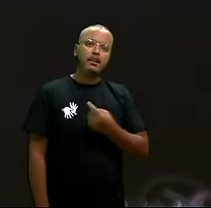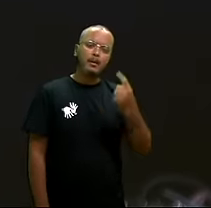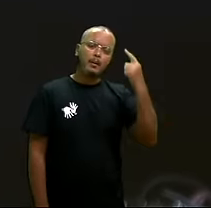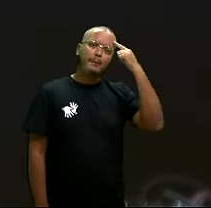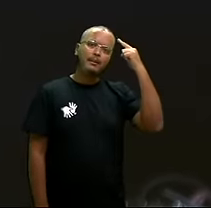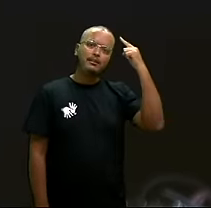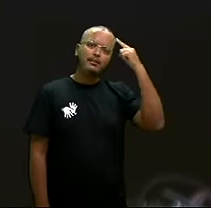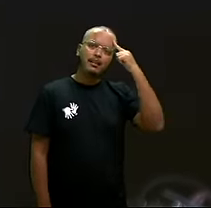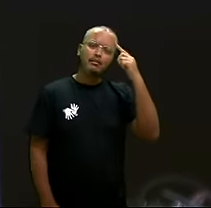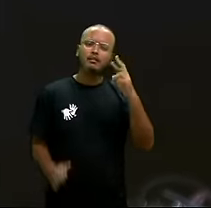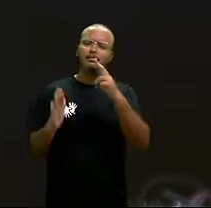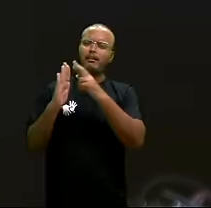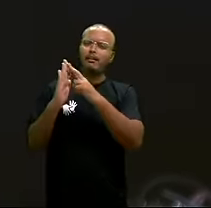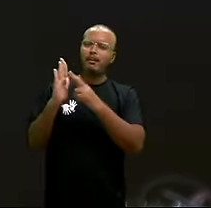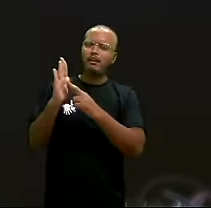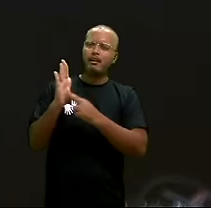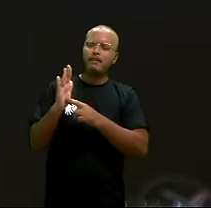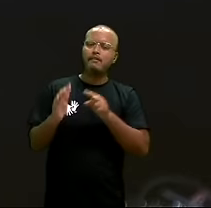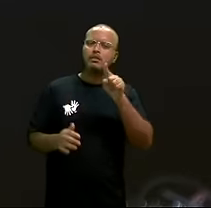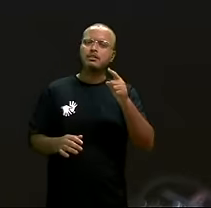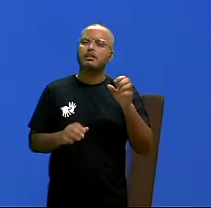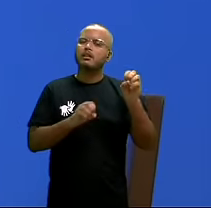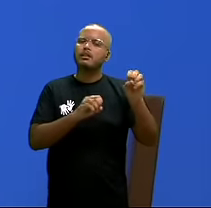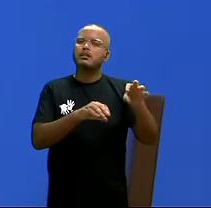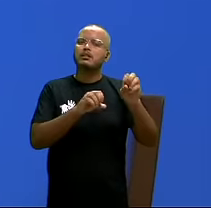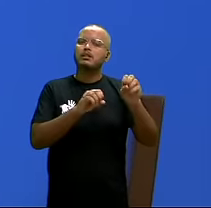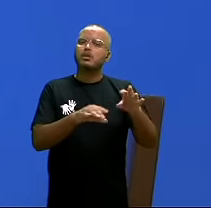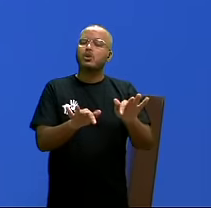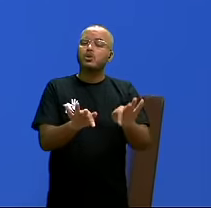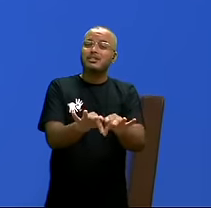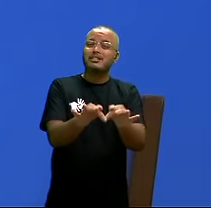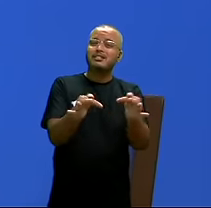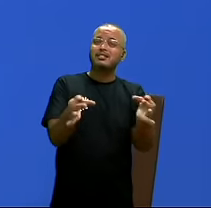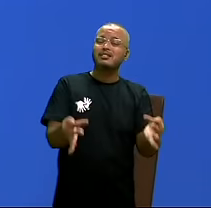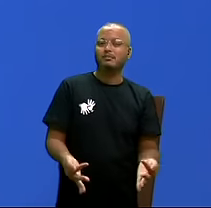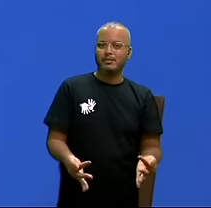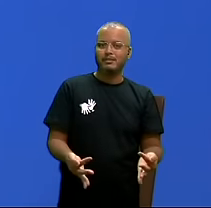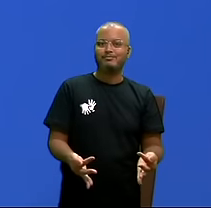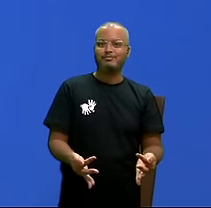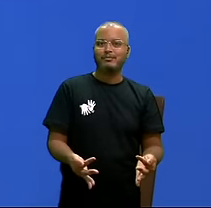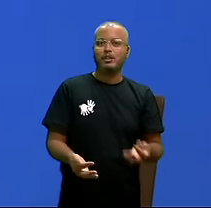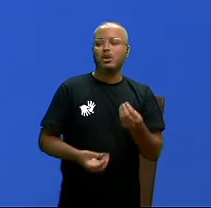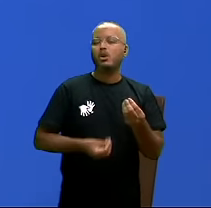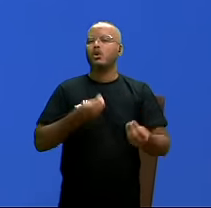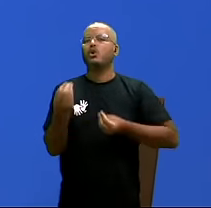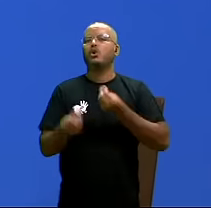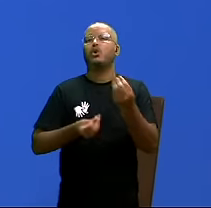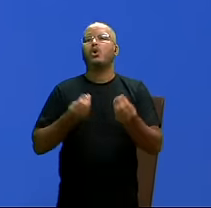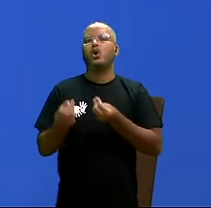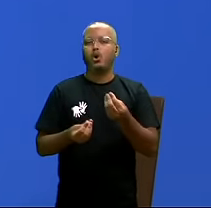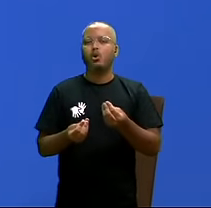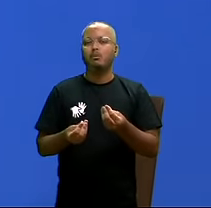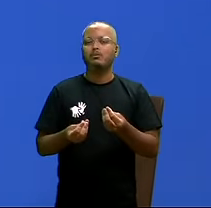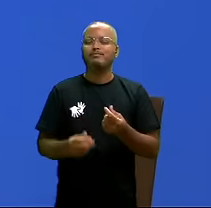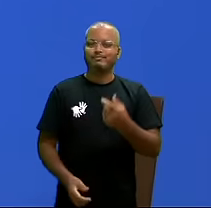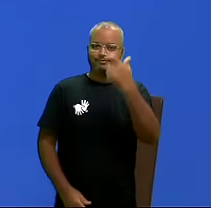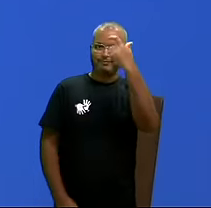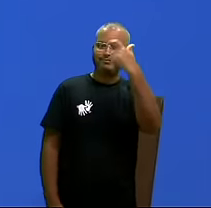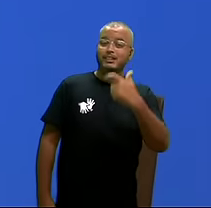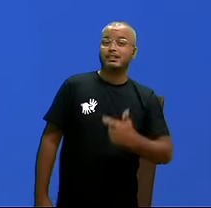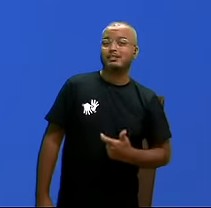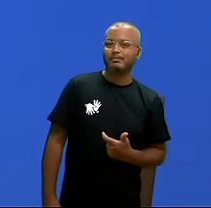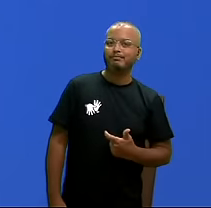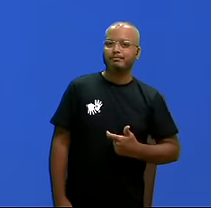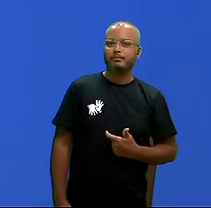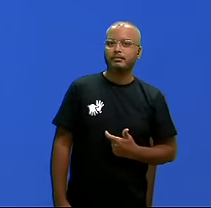fazer aquilo. Aí vem você com esse jeito, com essa simplicidade. Por quê? Porque Deus não unge personagem, Deus unge pessoas. Tem gente que precisa de você do